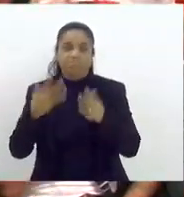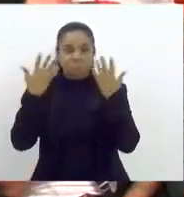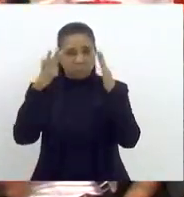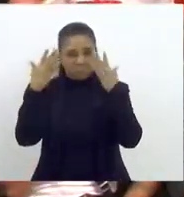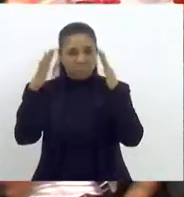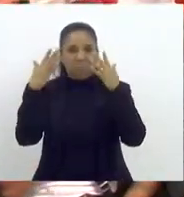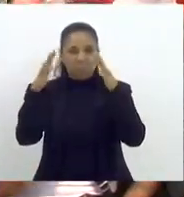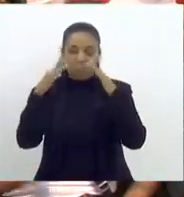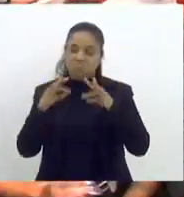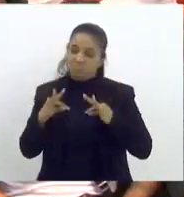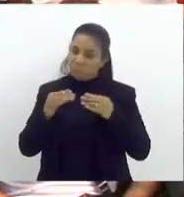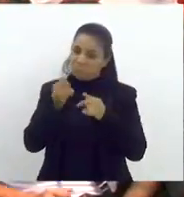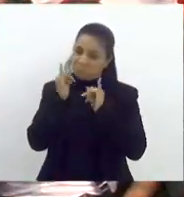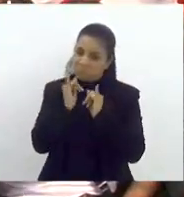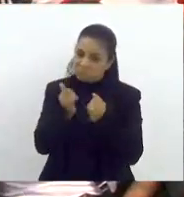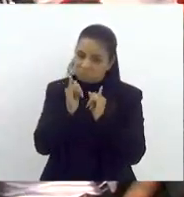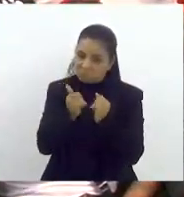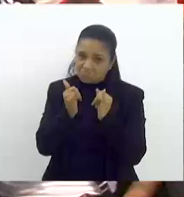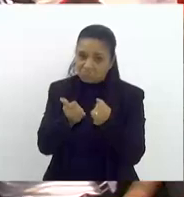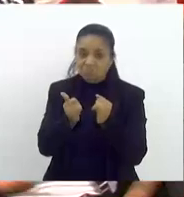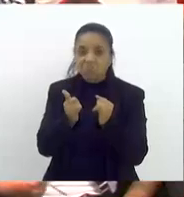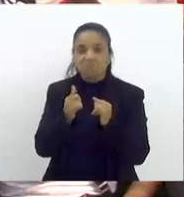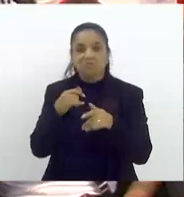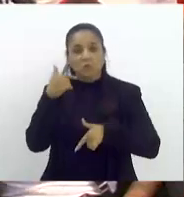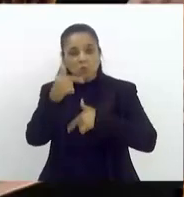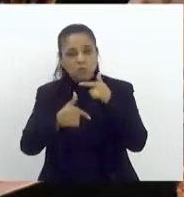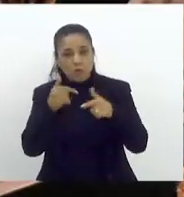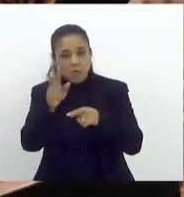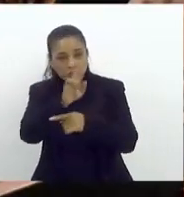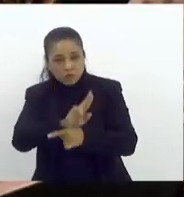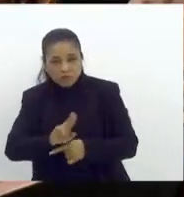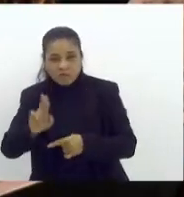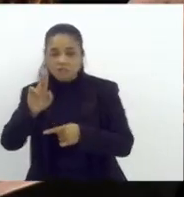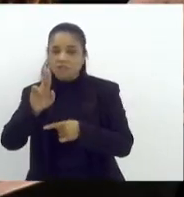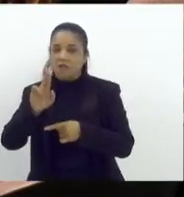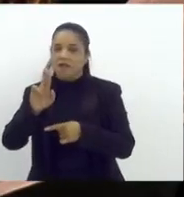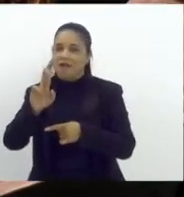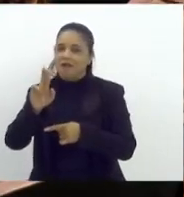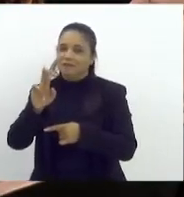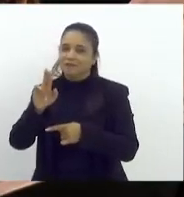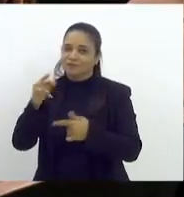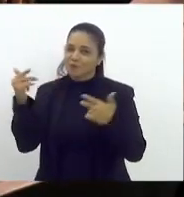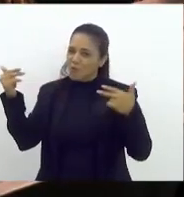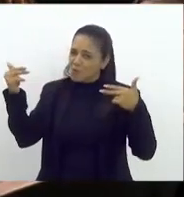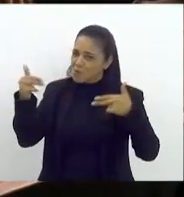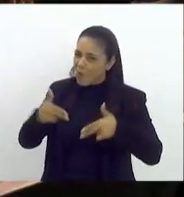Será que o nosso trabalho vai trazer a Universidade do hip hop gente